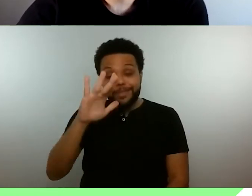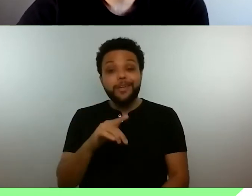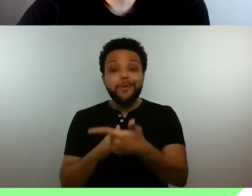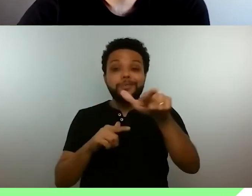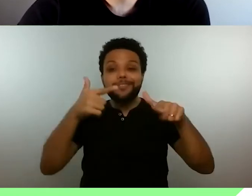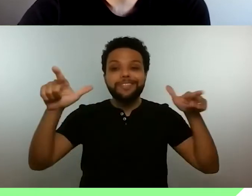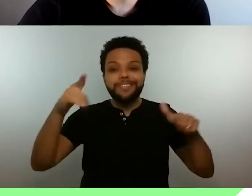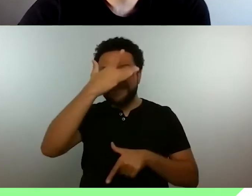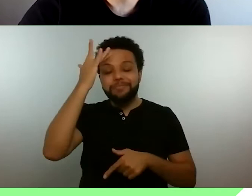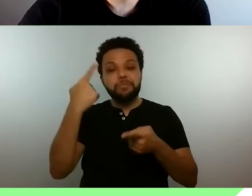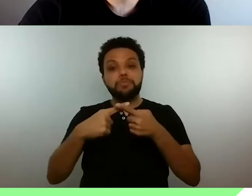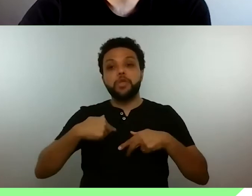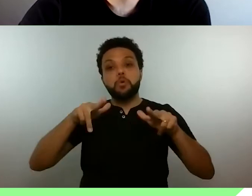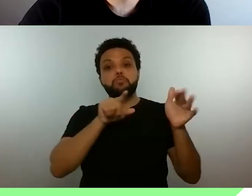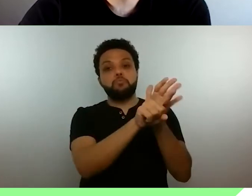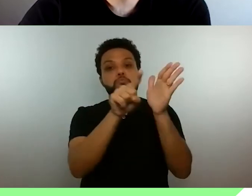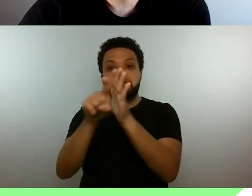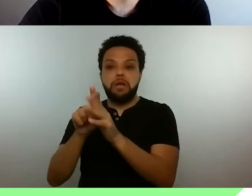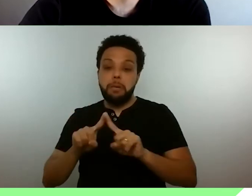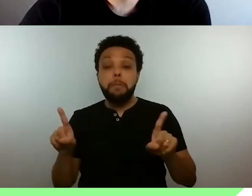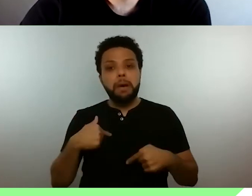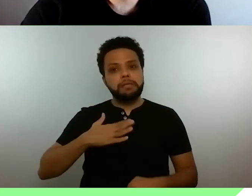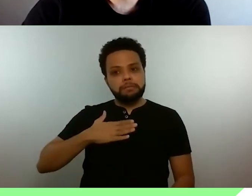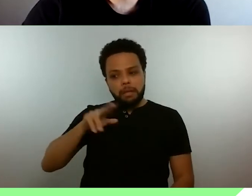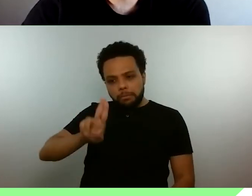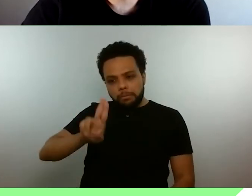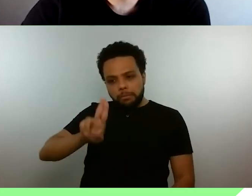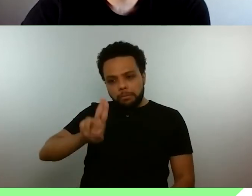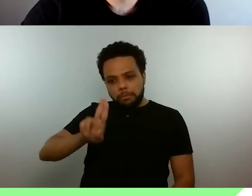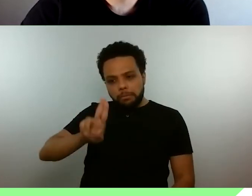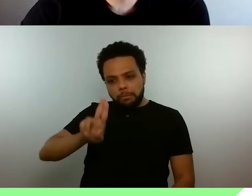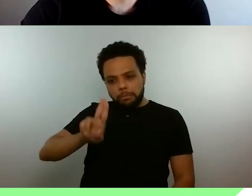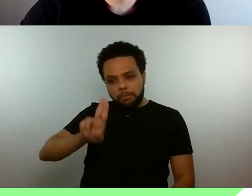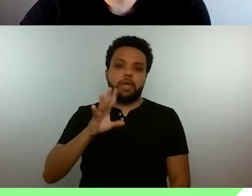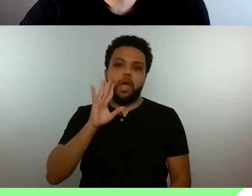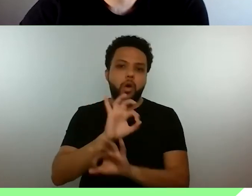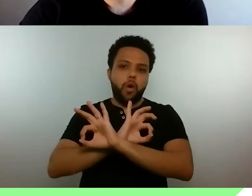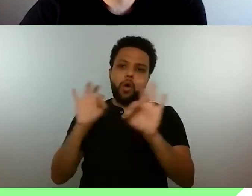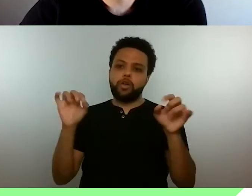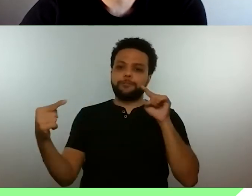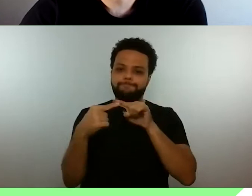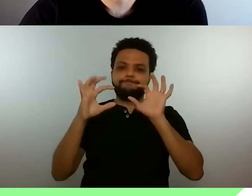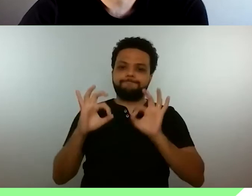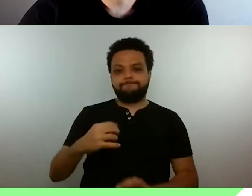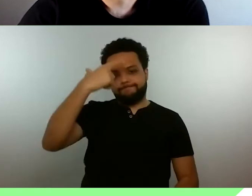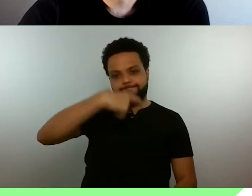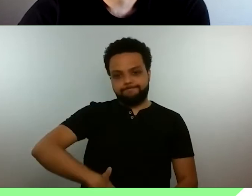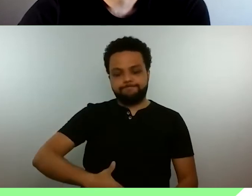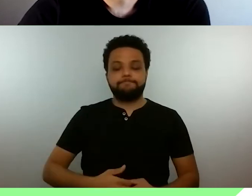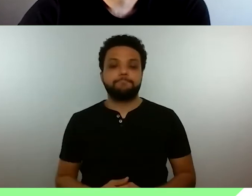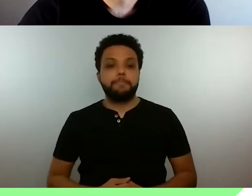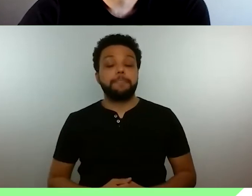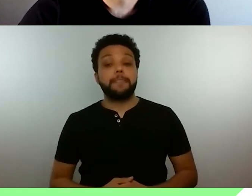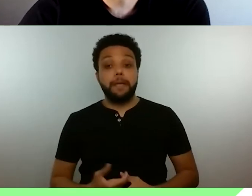porque eu nunca fiz teste. Mas, assim, e aí, continuando, eu comecei